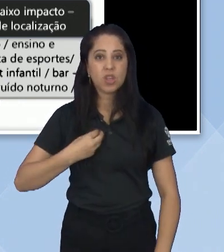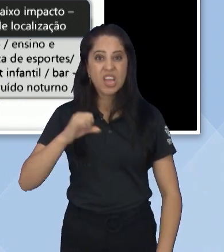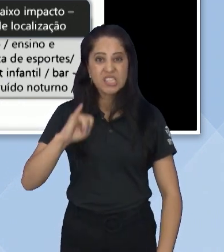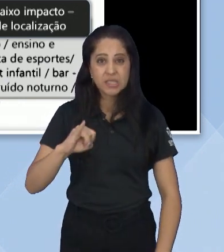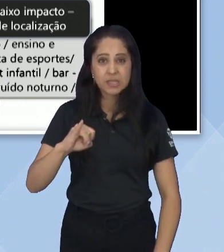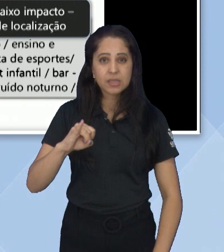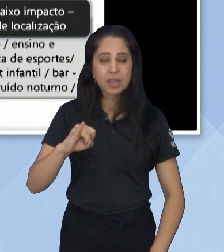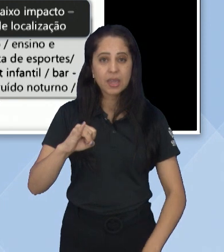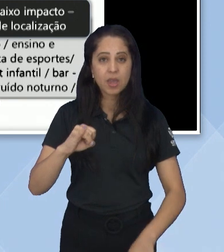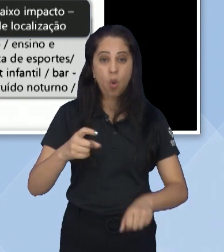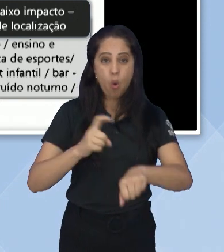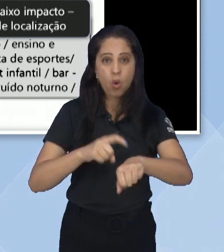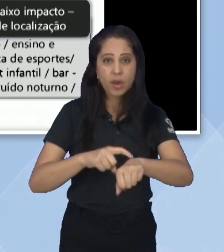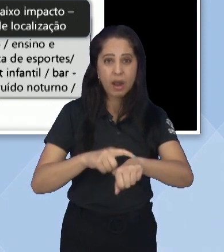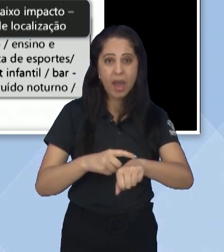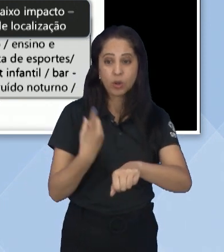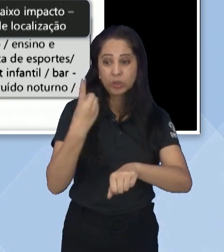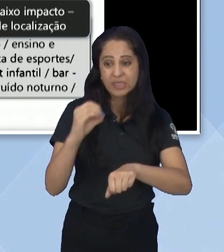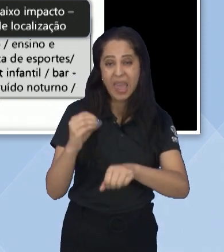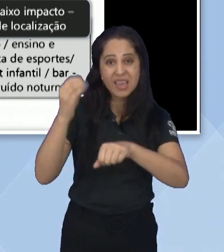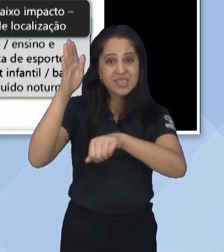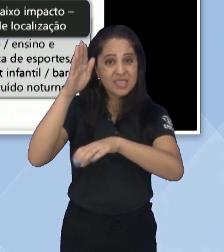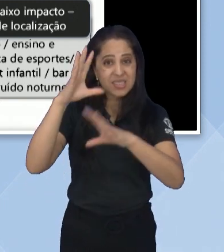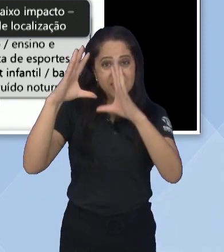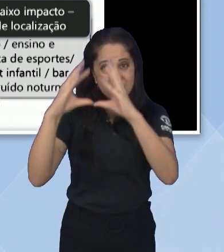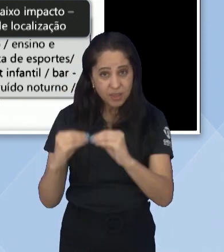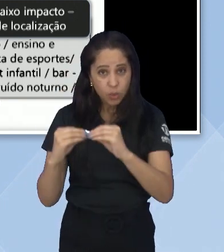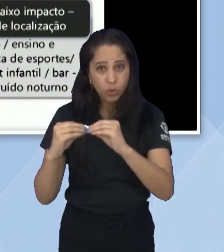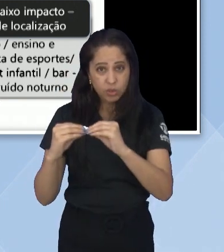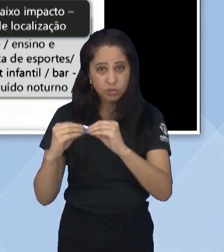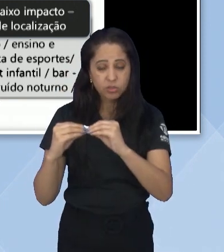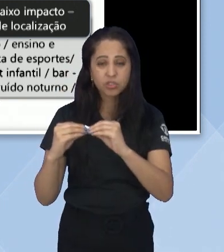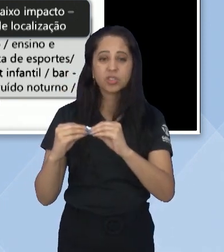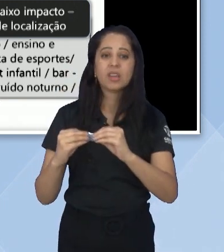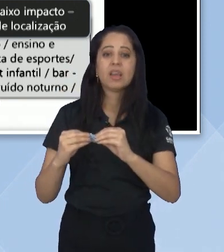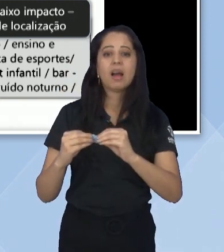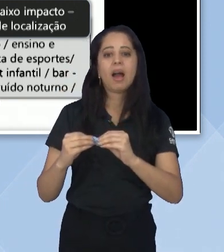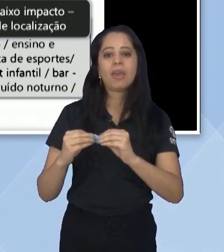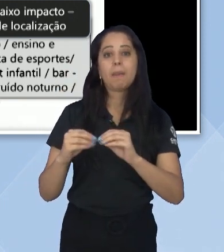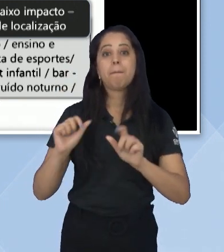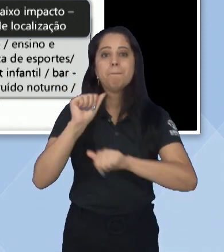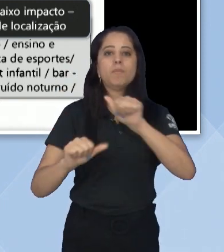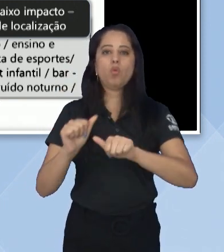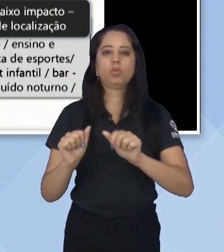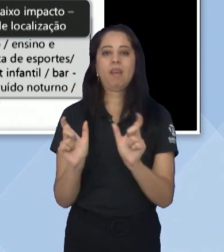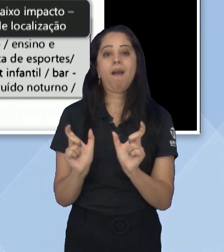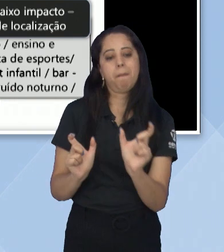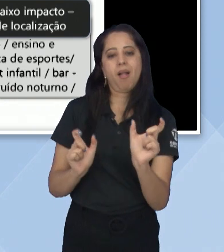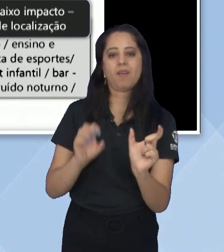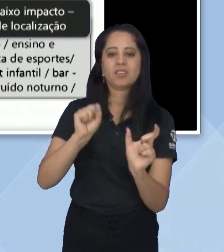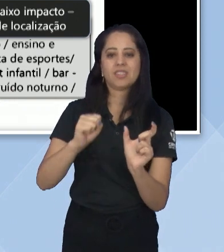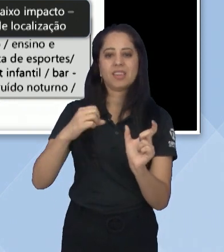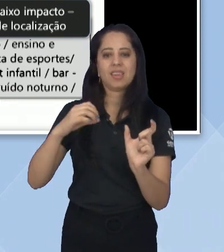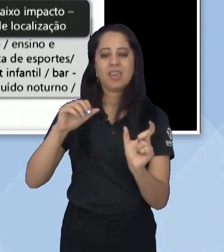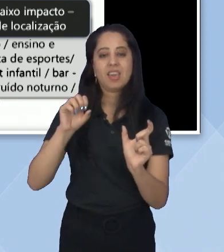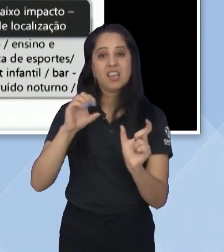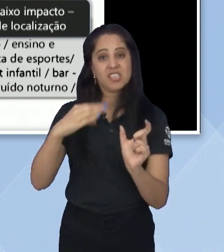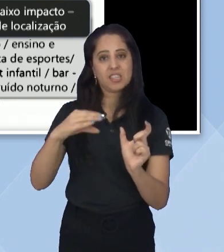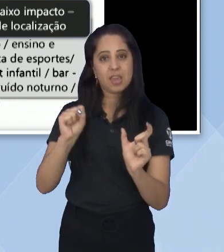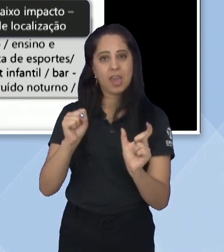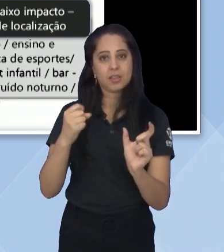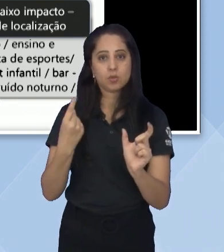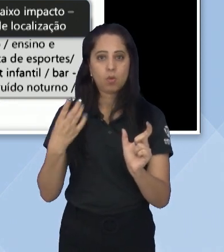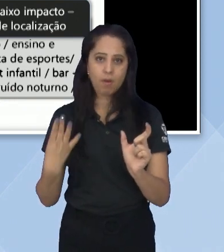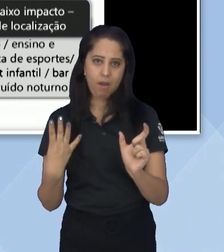cs4a Ele só pode acontecer em poucas localidades da cidade então o que a gente está também inovando aí é que um barco música